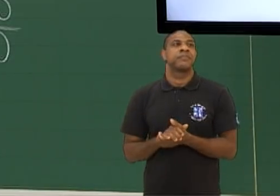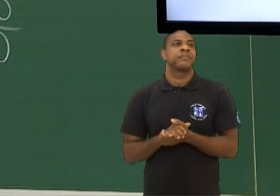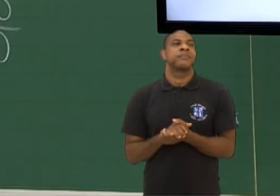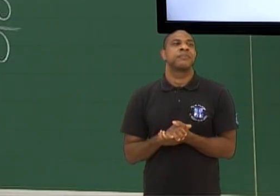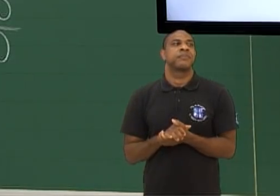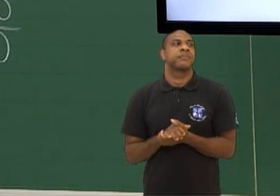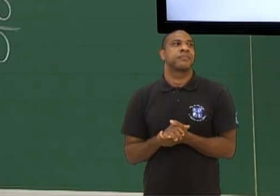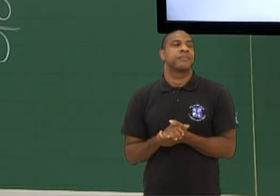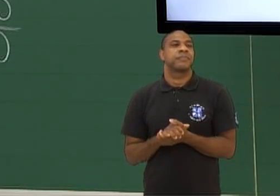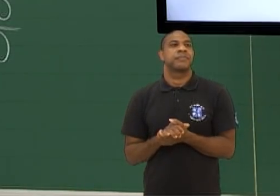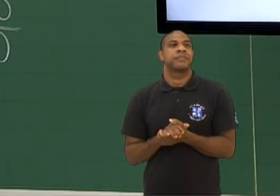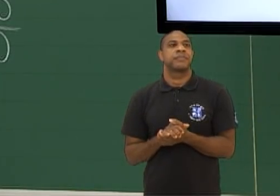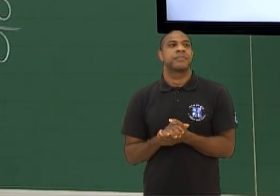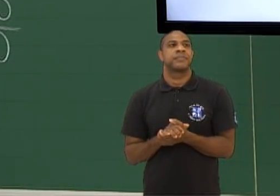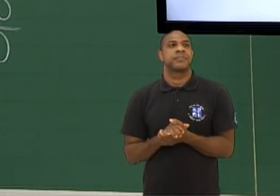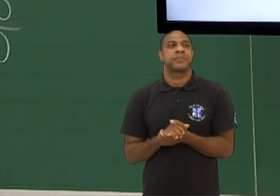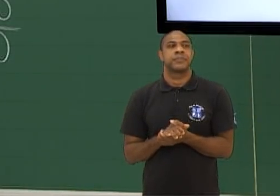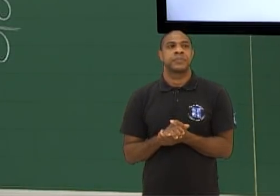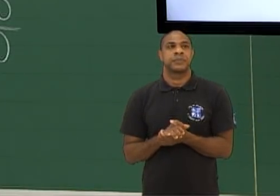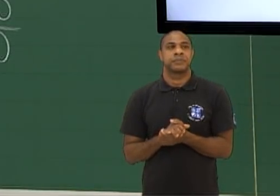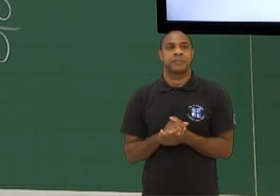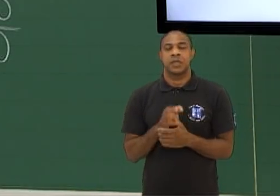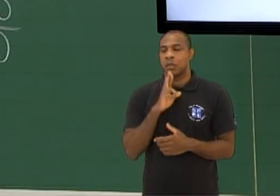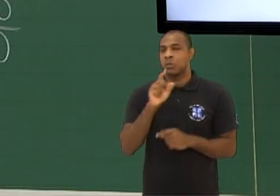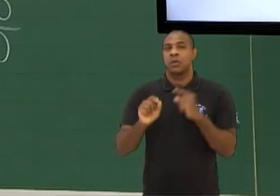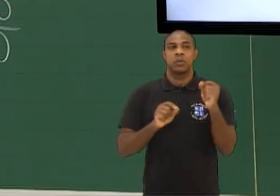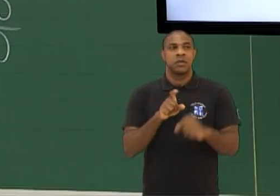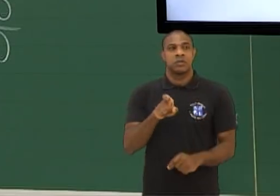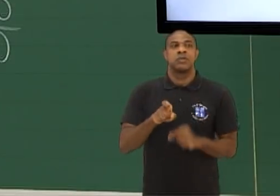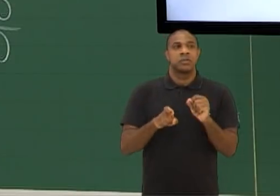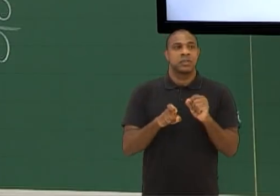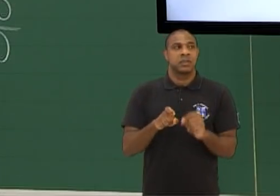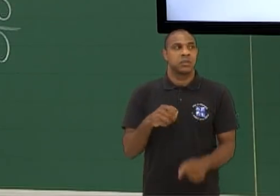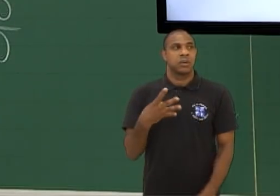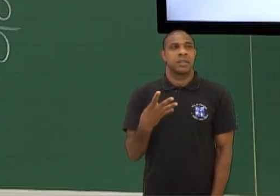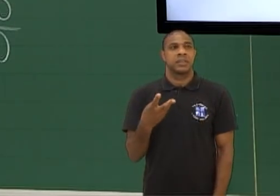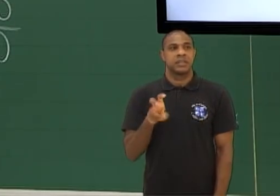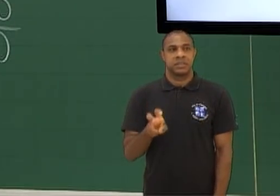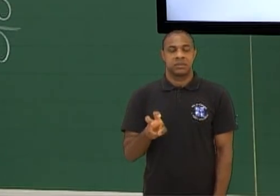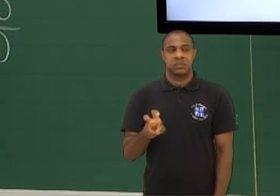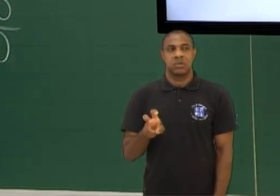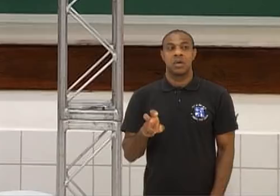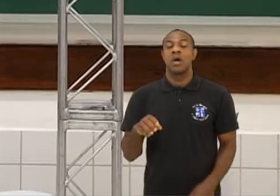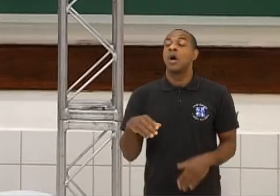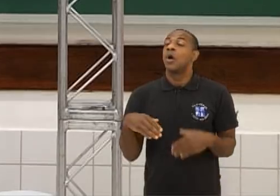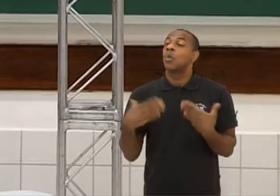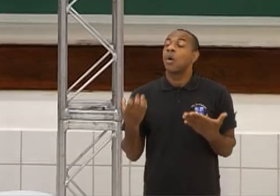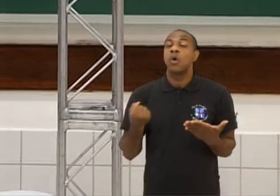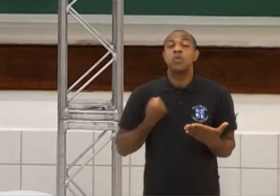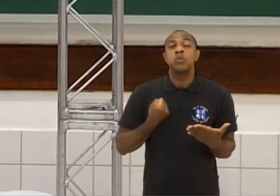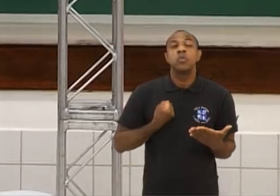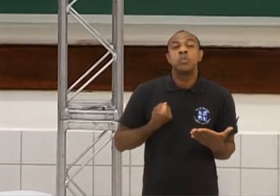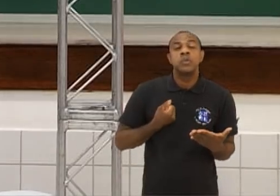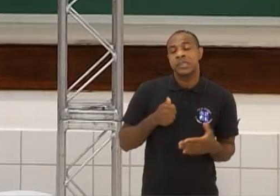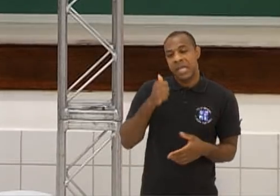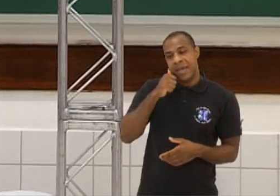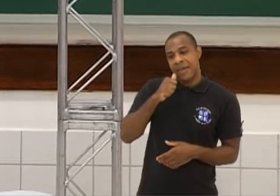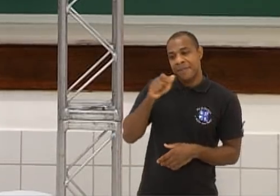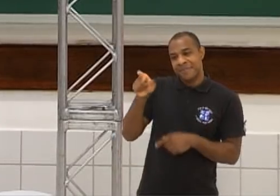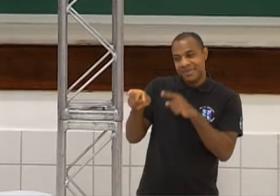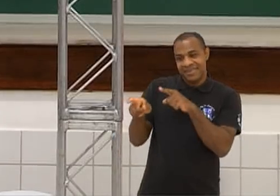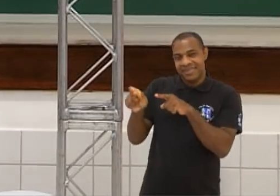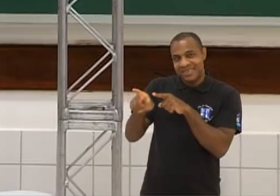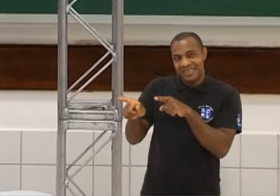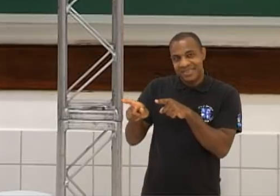exata. Então, deu 45. Então, que número a nossa menina estava